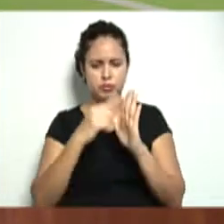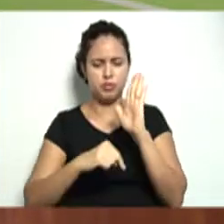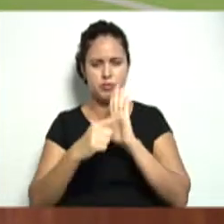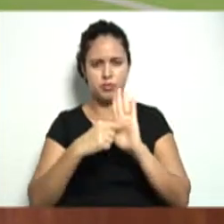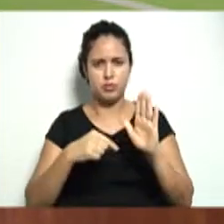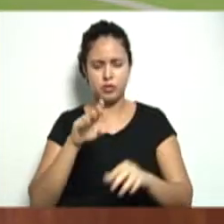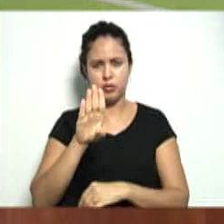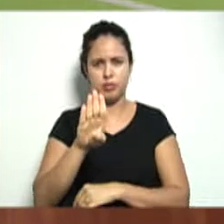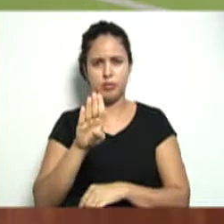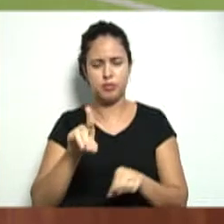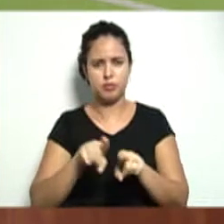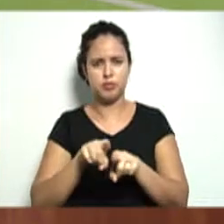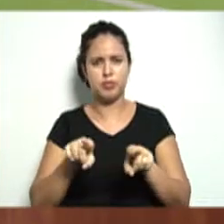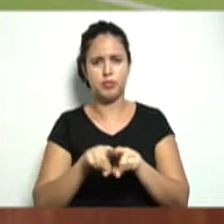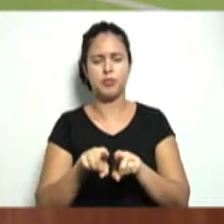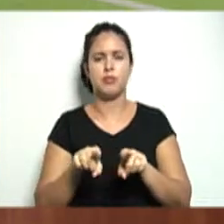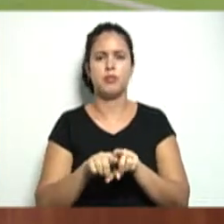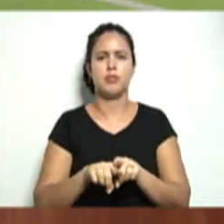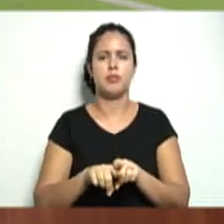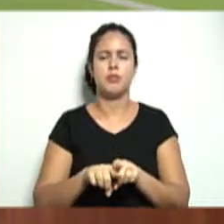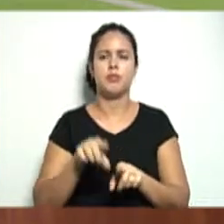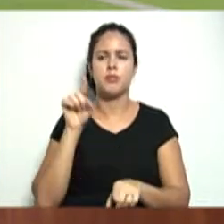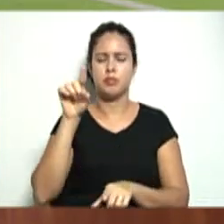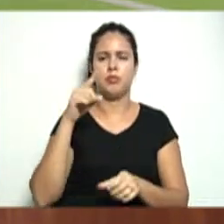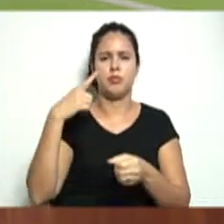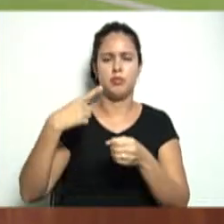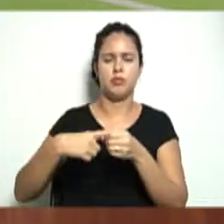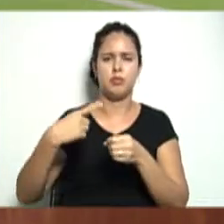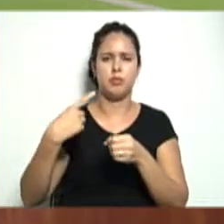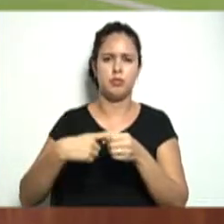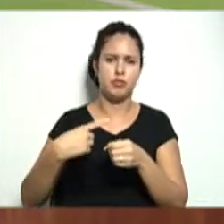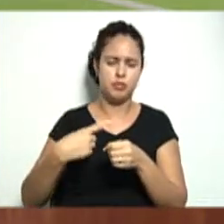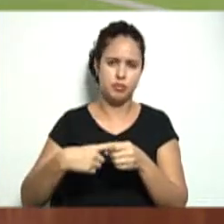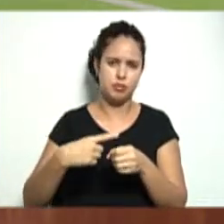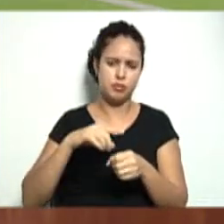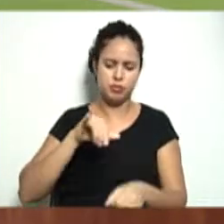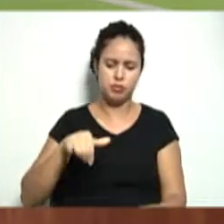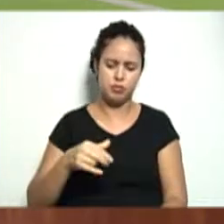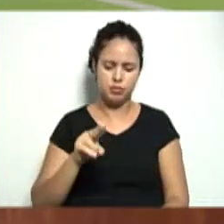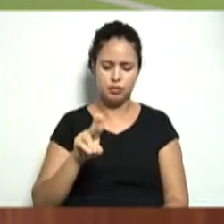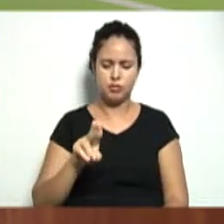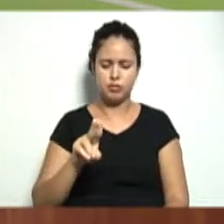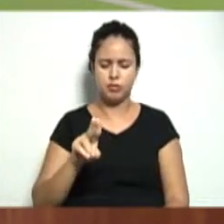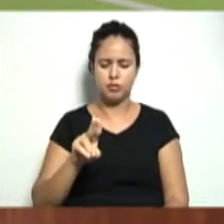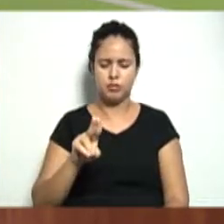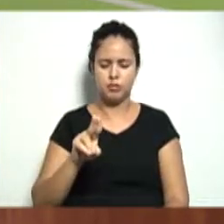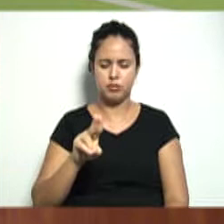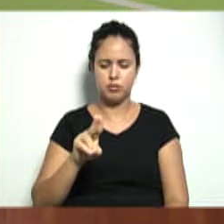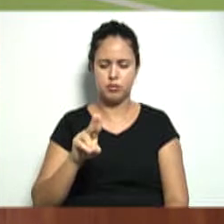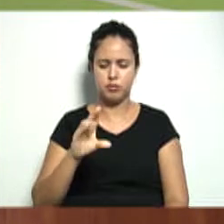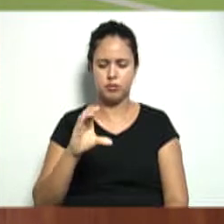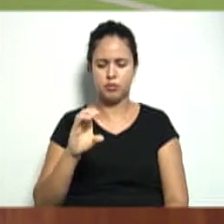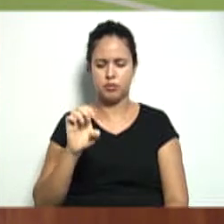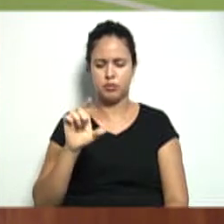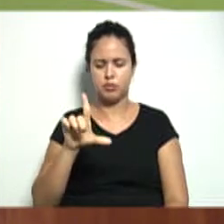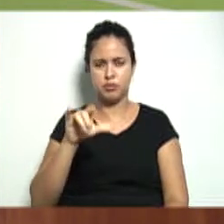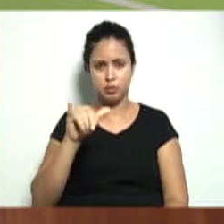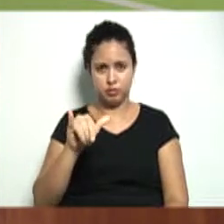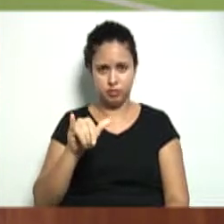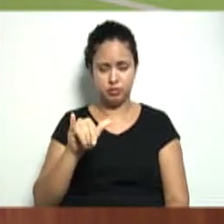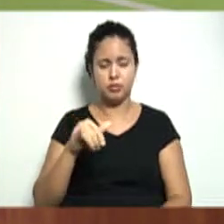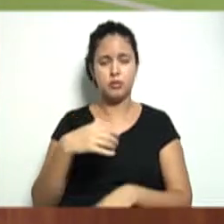da Juscelie, da Ana Nery, de Alta Floresta, a Rosineia, da escola Emburana,